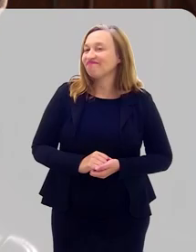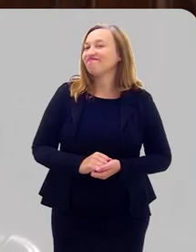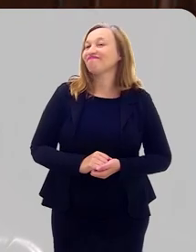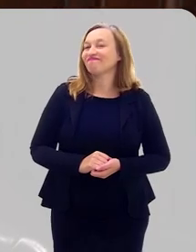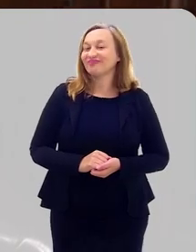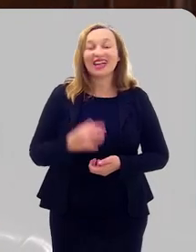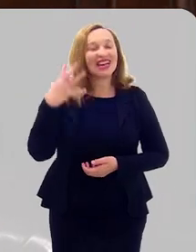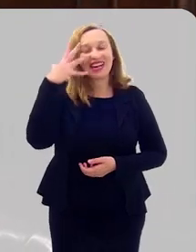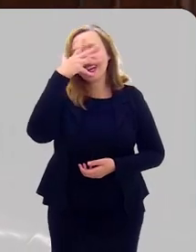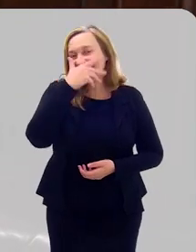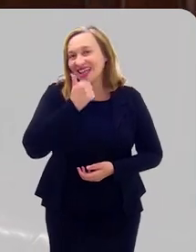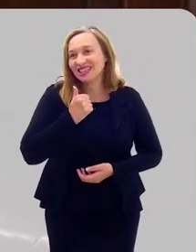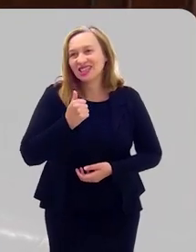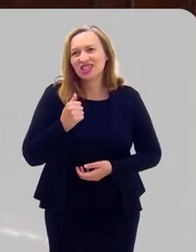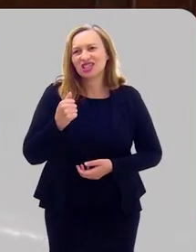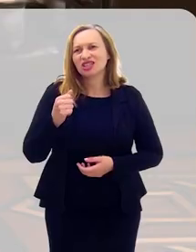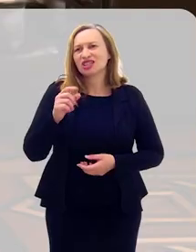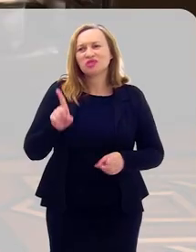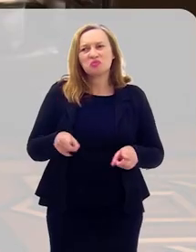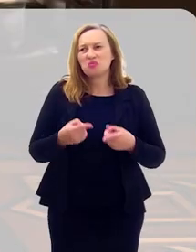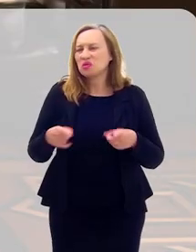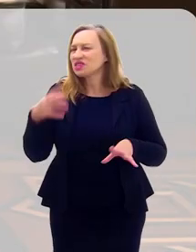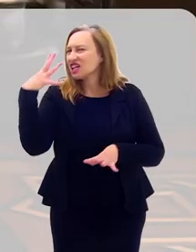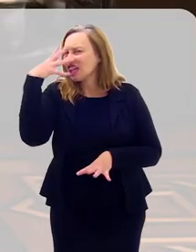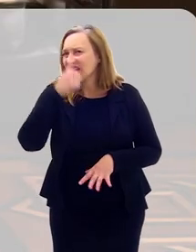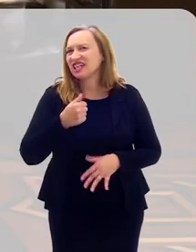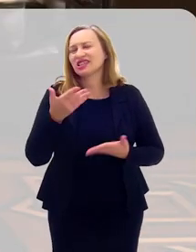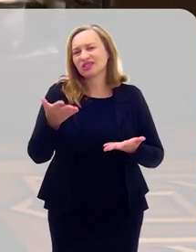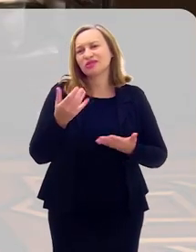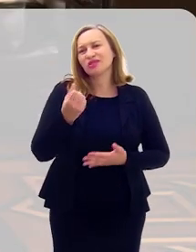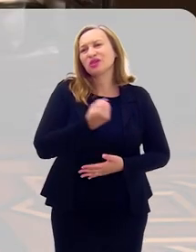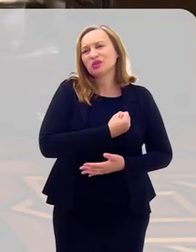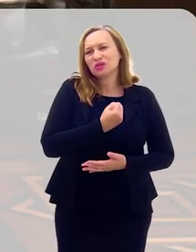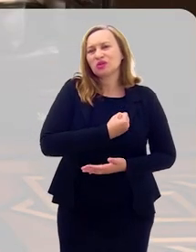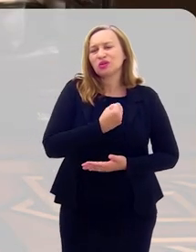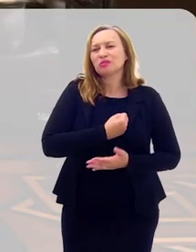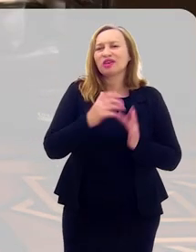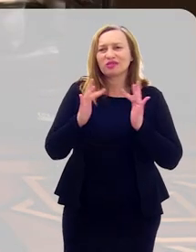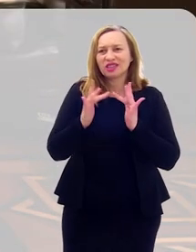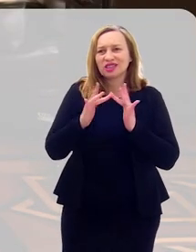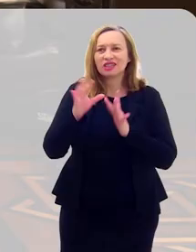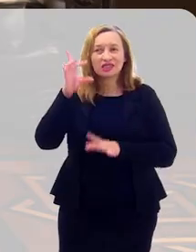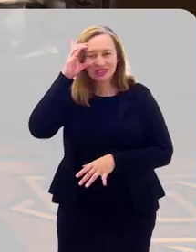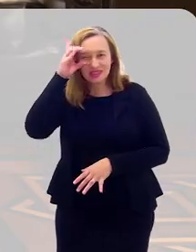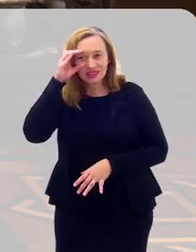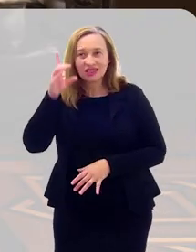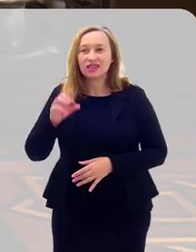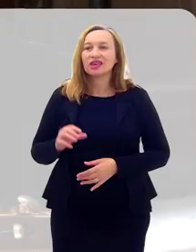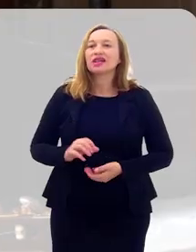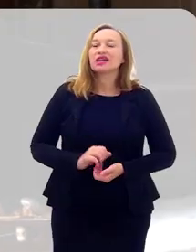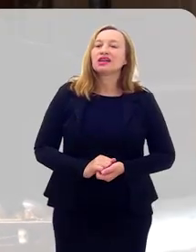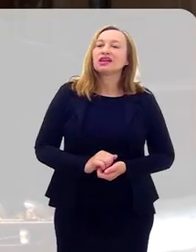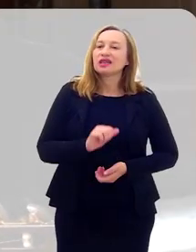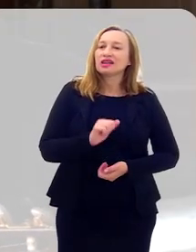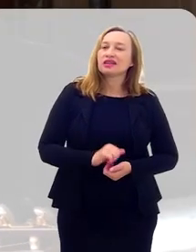emocionado. Coisa linda, que musicalidade. Me passe seu telefone para contato e seu Instagram.